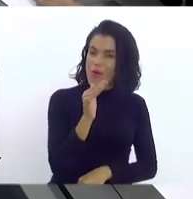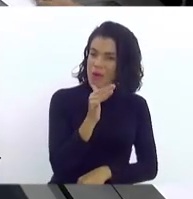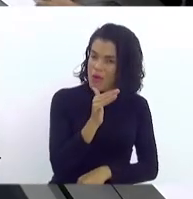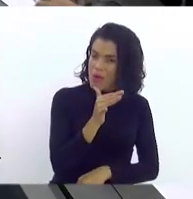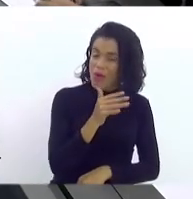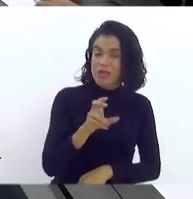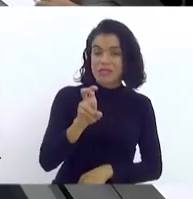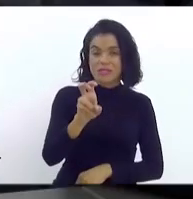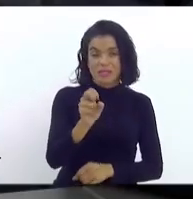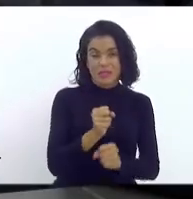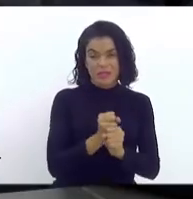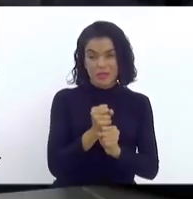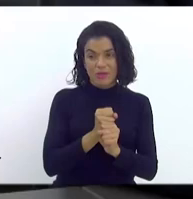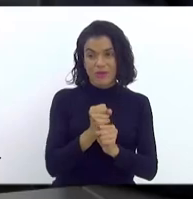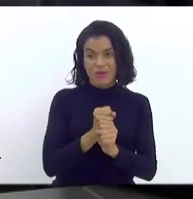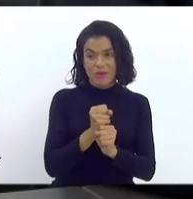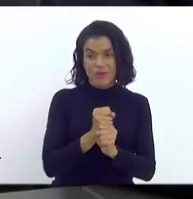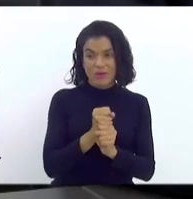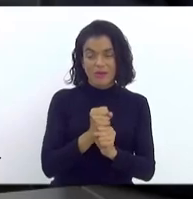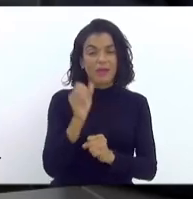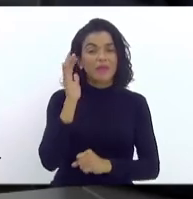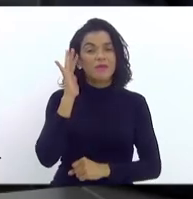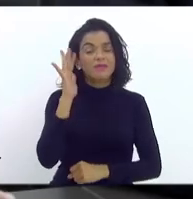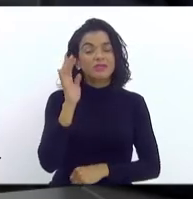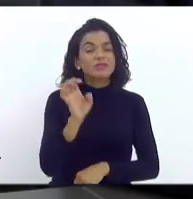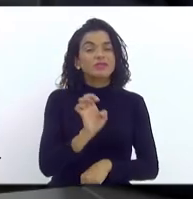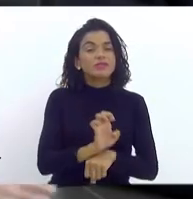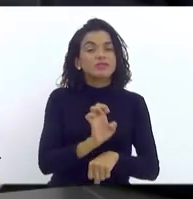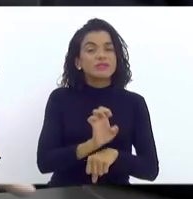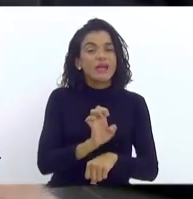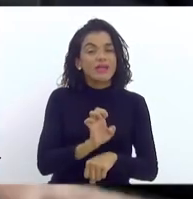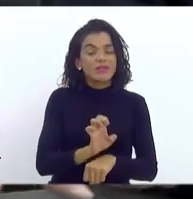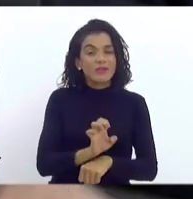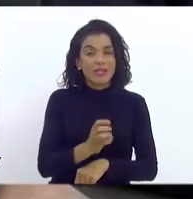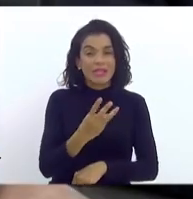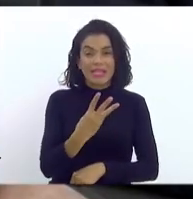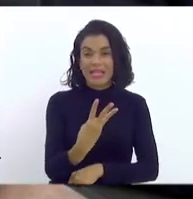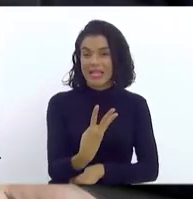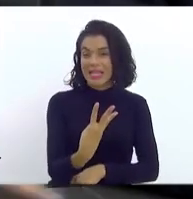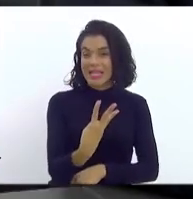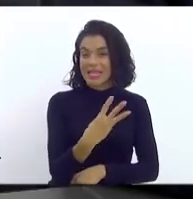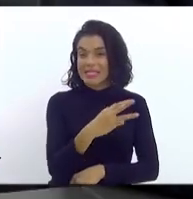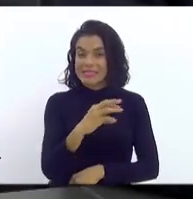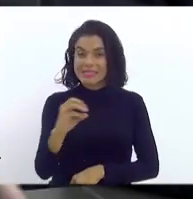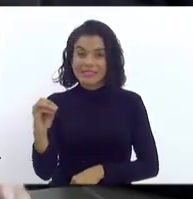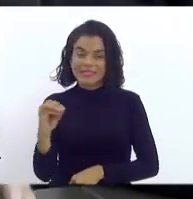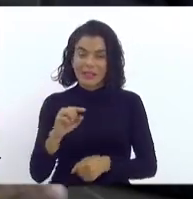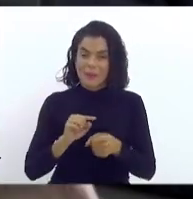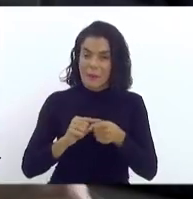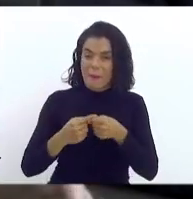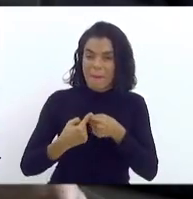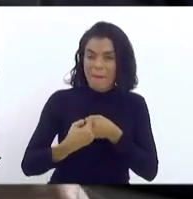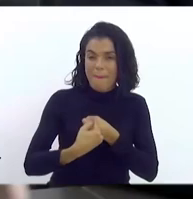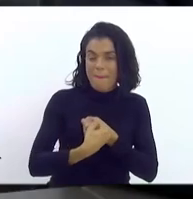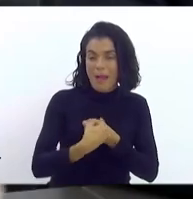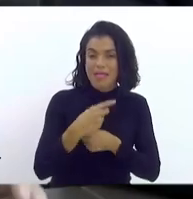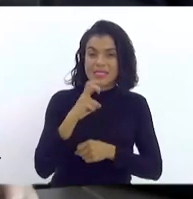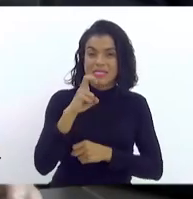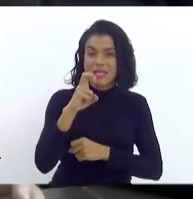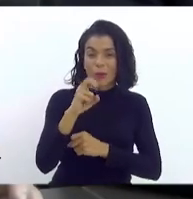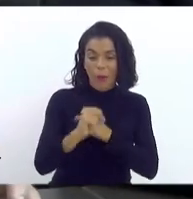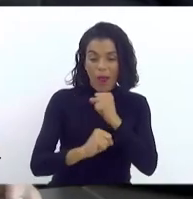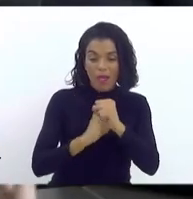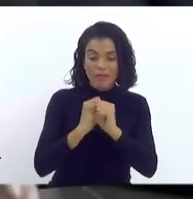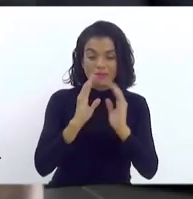ficou 5 anos, né, como ela falou. Já pensou um estado que tenha 300 municípios? Imagina se cada 5 anos